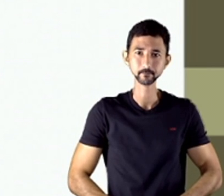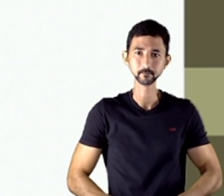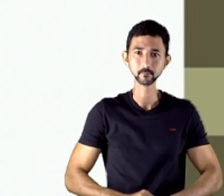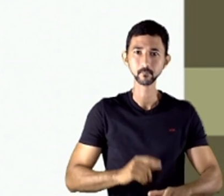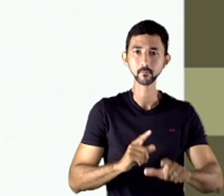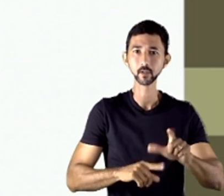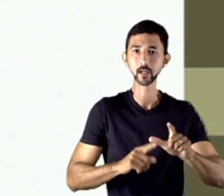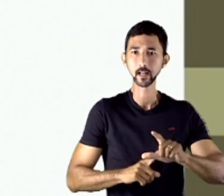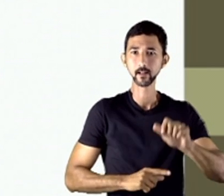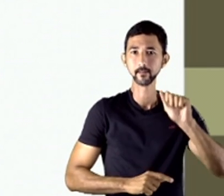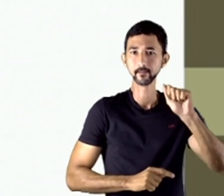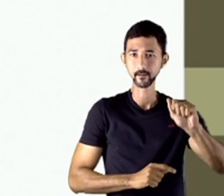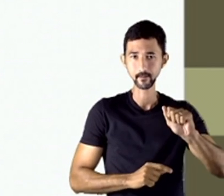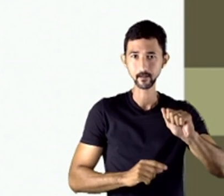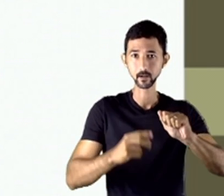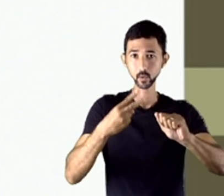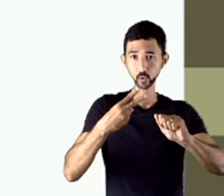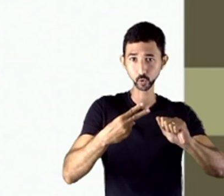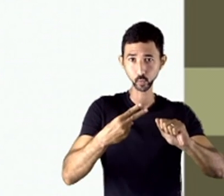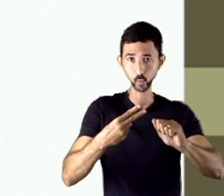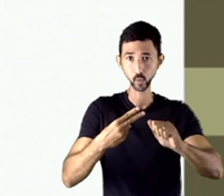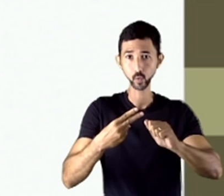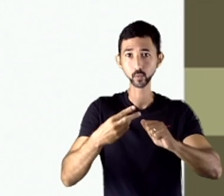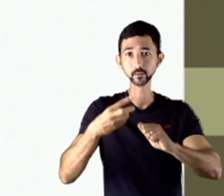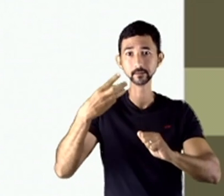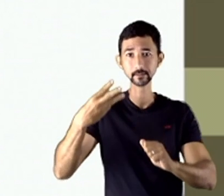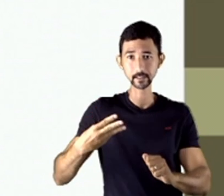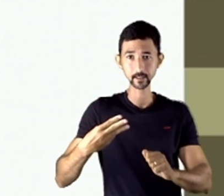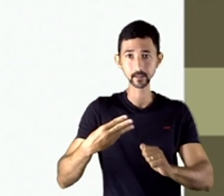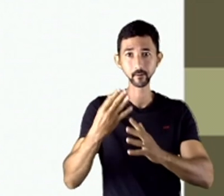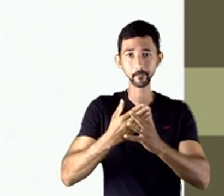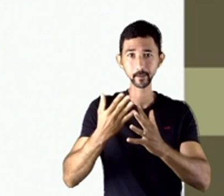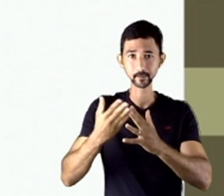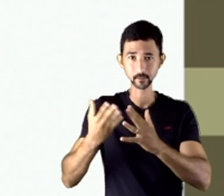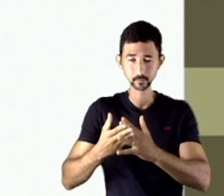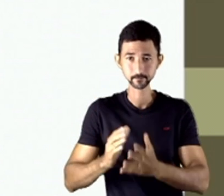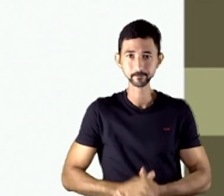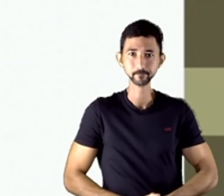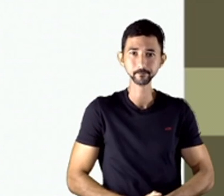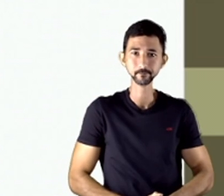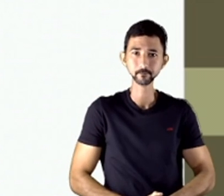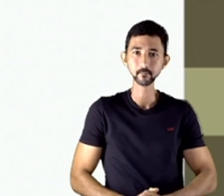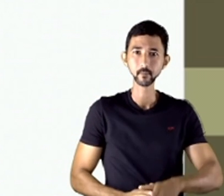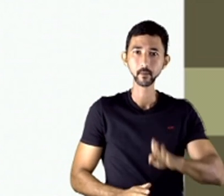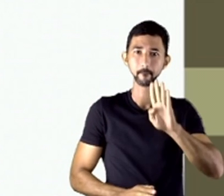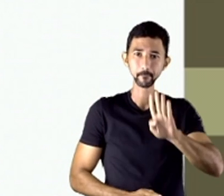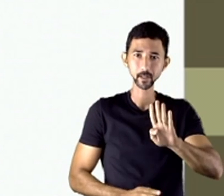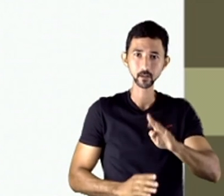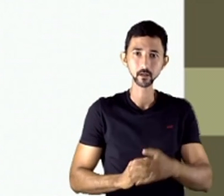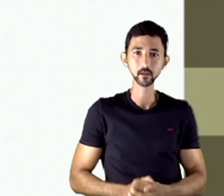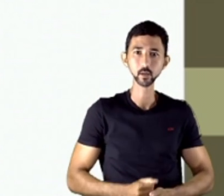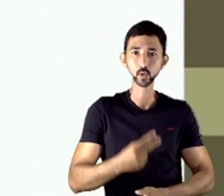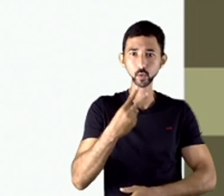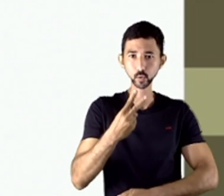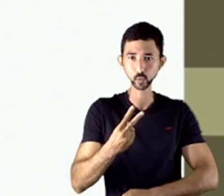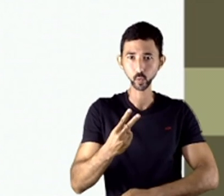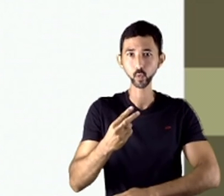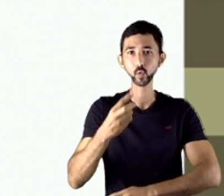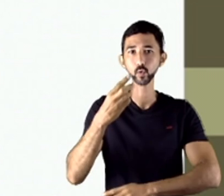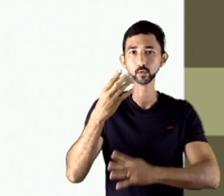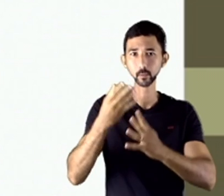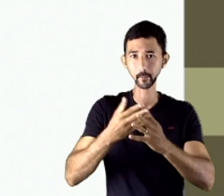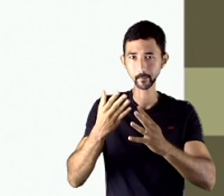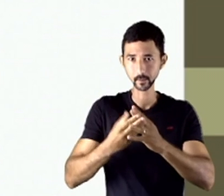A, 2 e 3 prestações somente. 2, 3 e 10 prestações